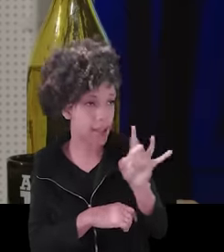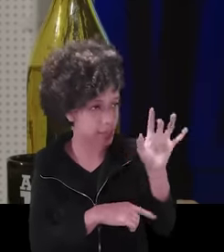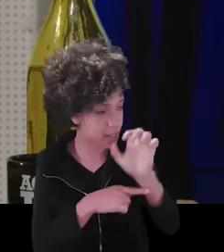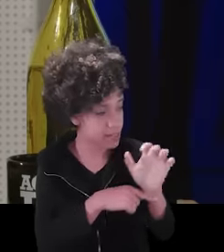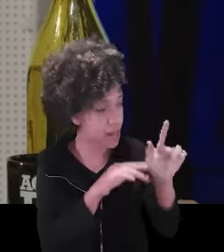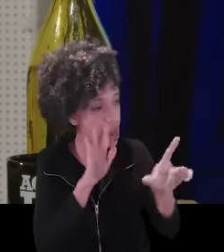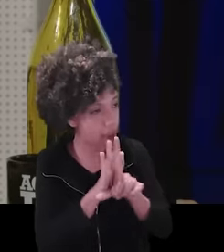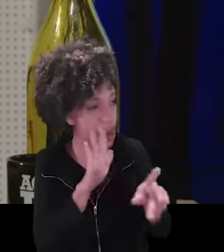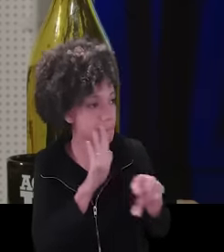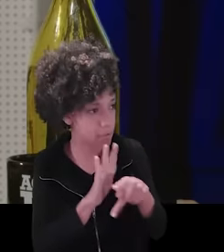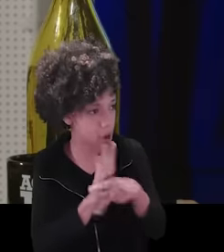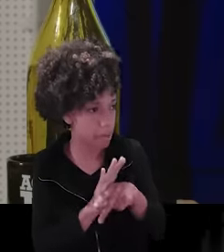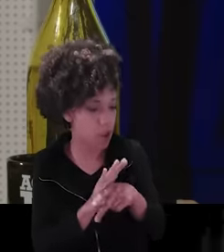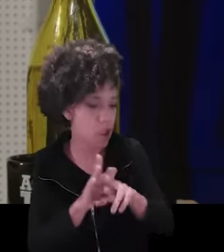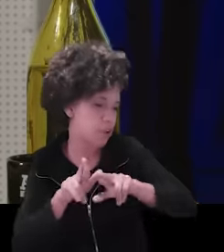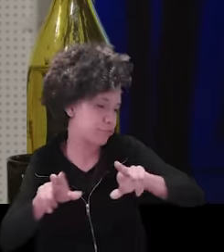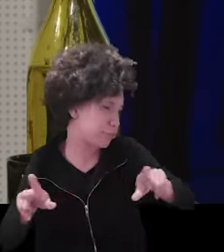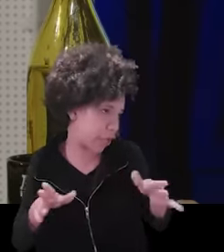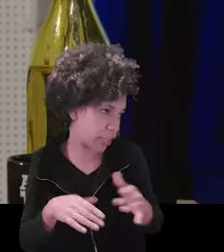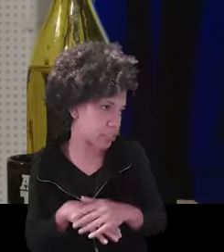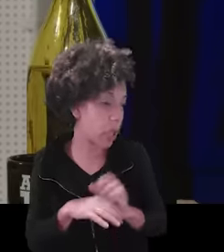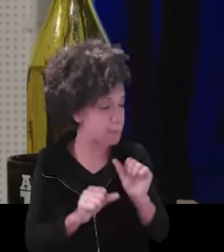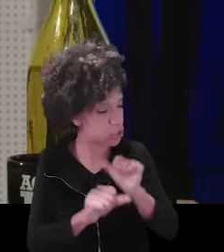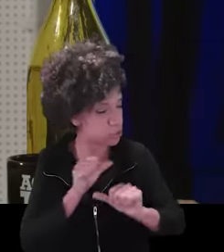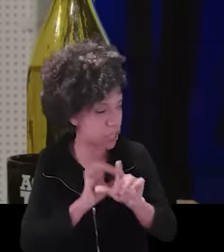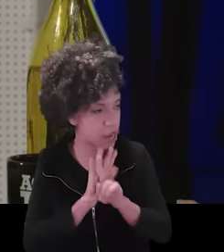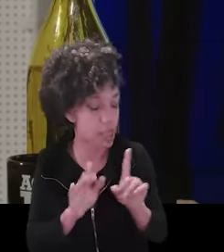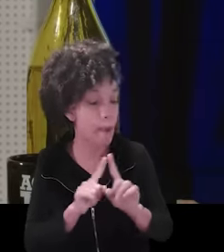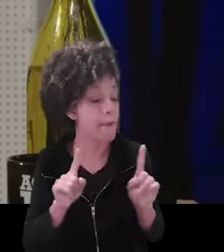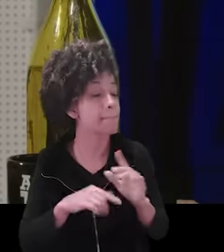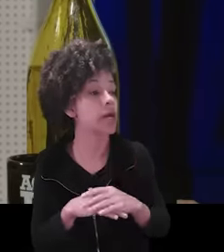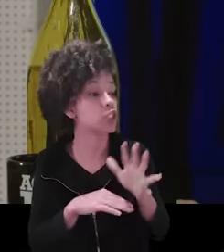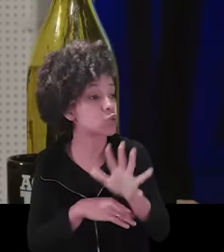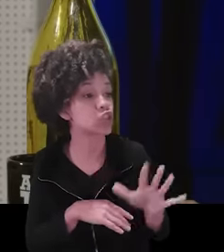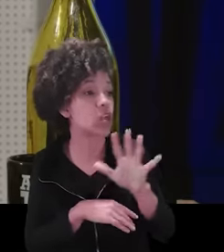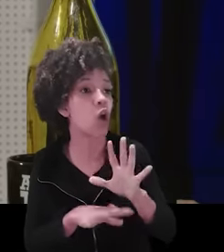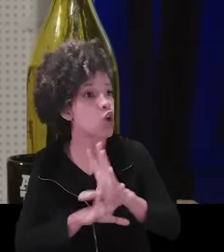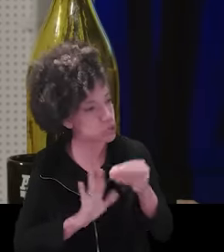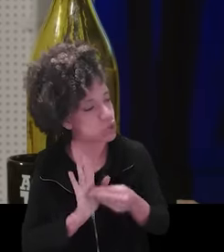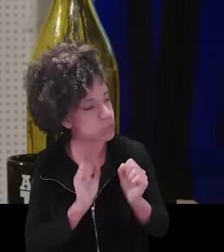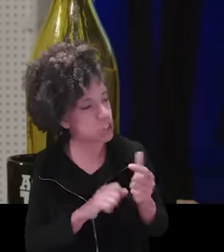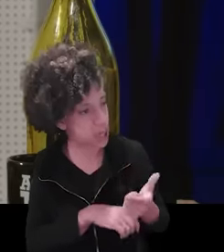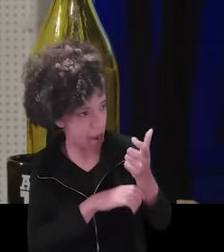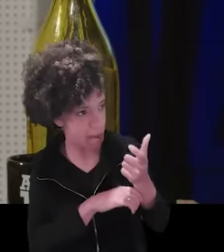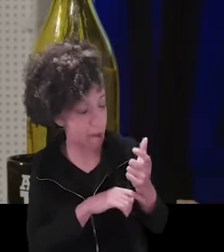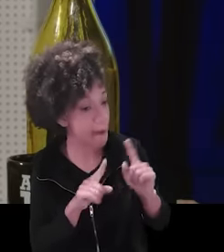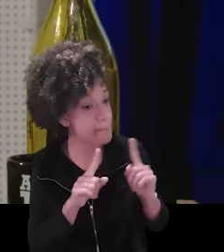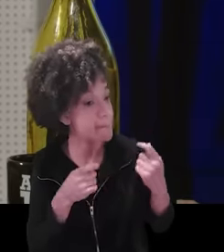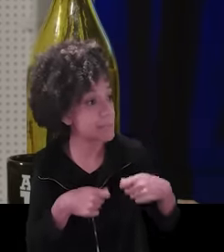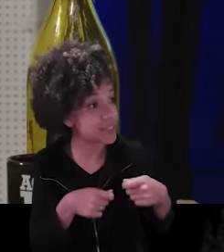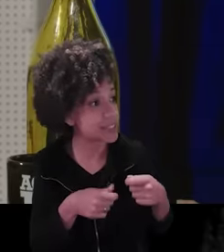cada estado tem a sua lei nela é como se fosse países diferentes ele pode mudar a lei só que no geral todos podem ter arma